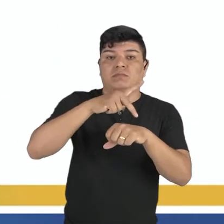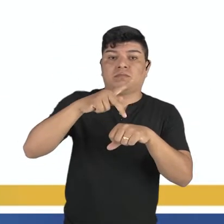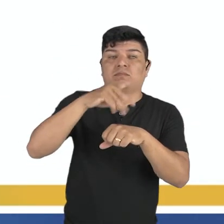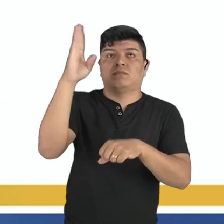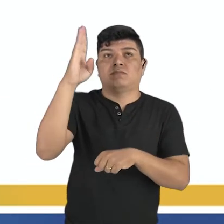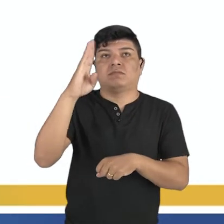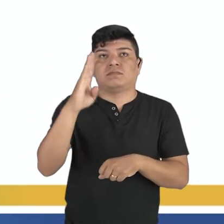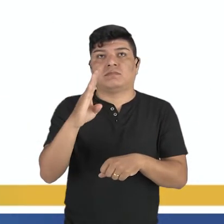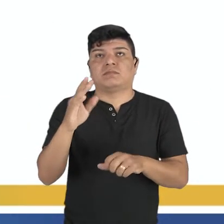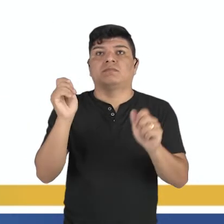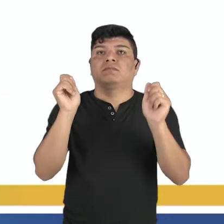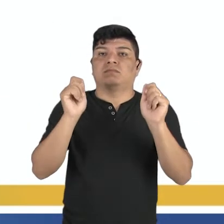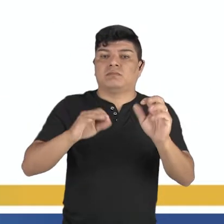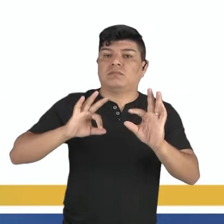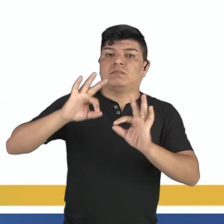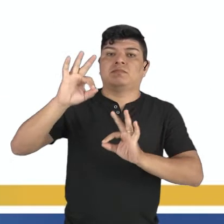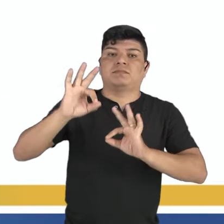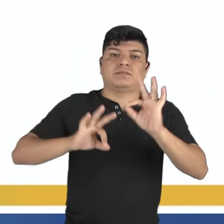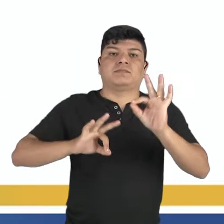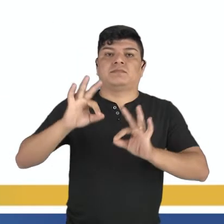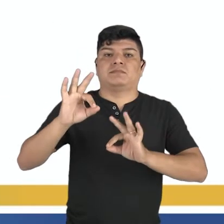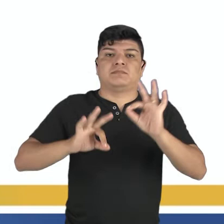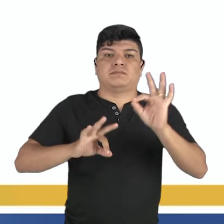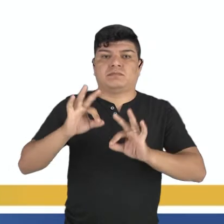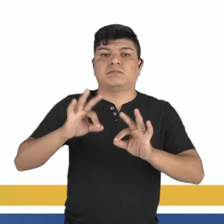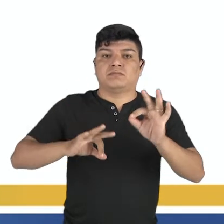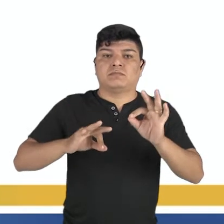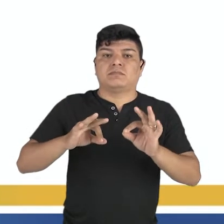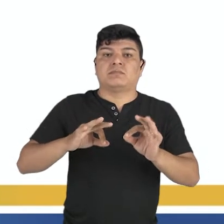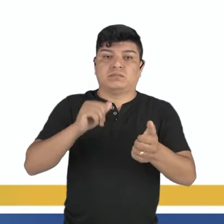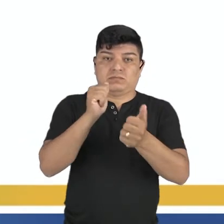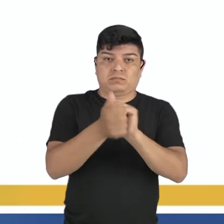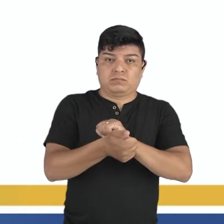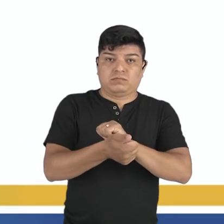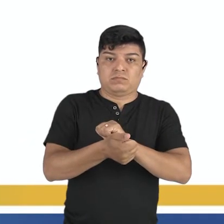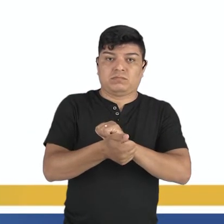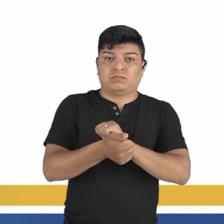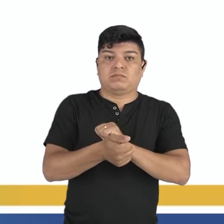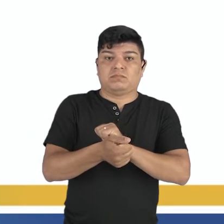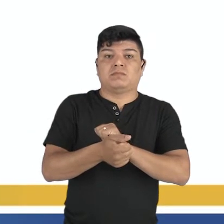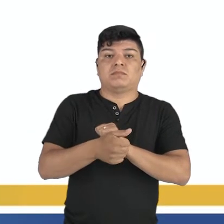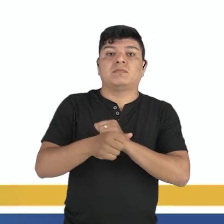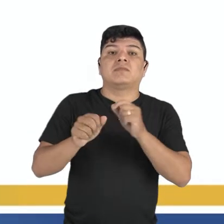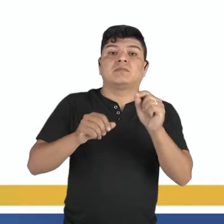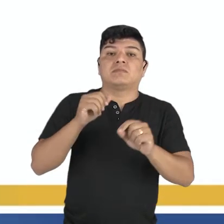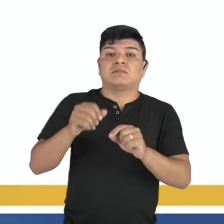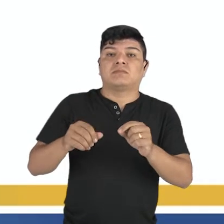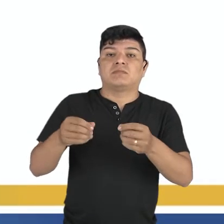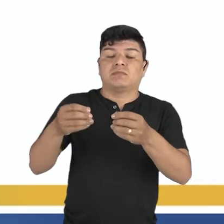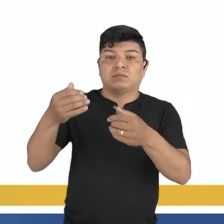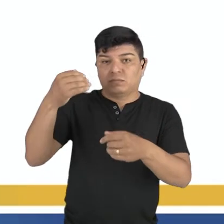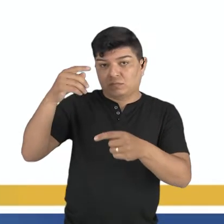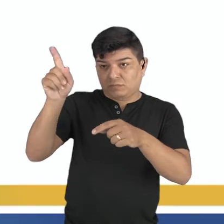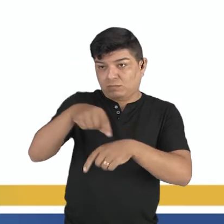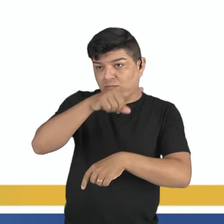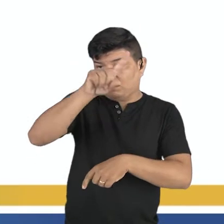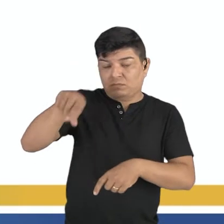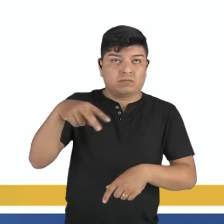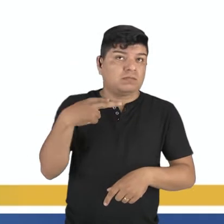condições de organizar a competição e evitar o cancelamento. O torneio seria